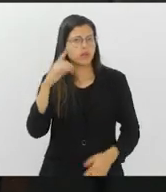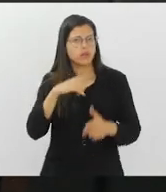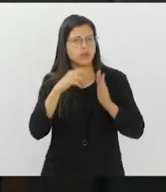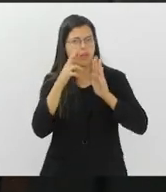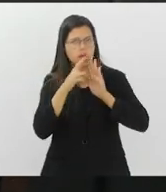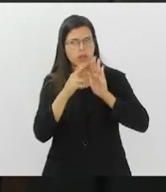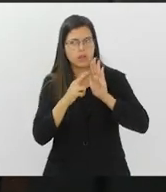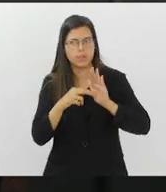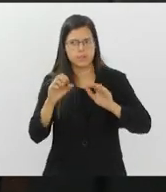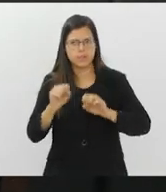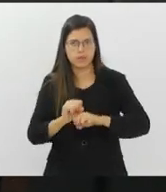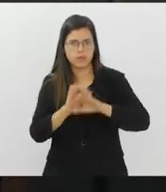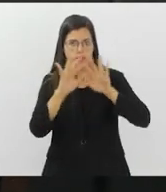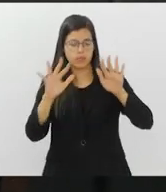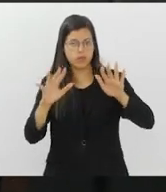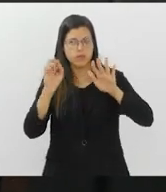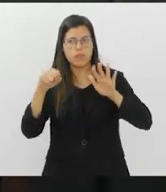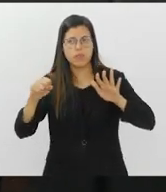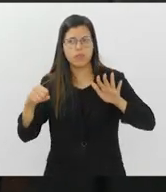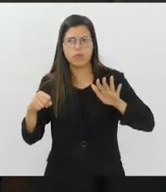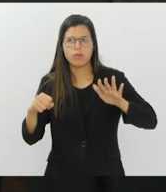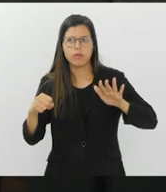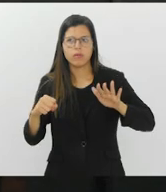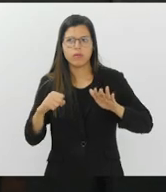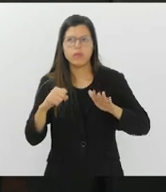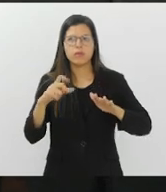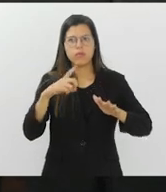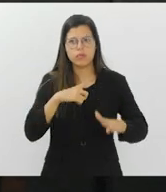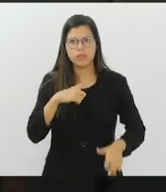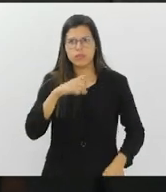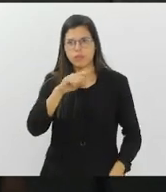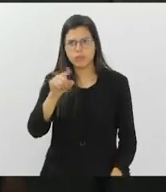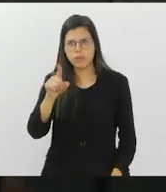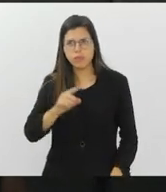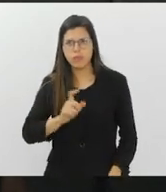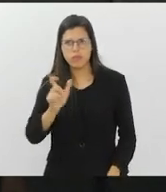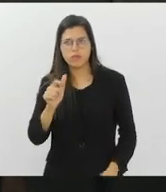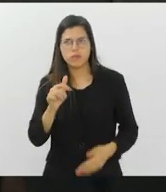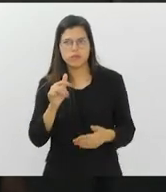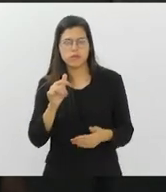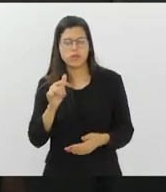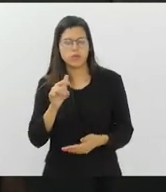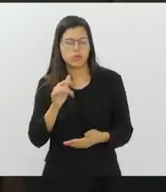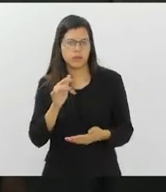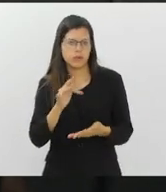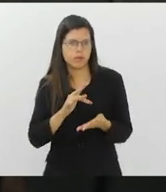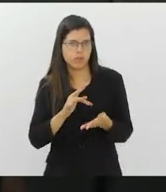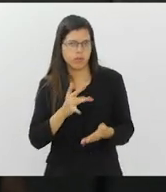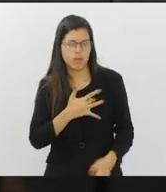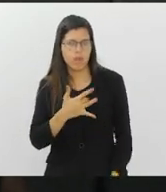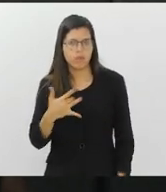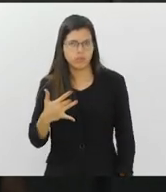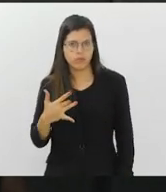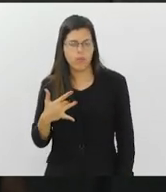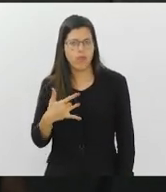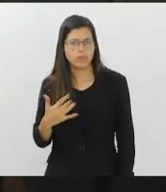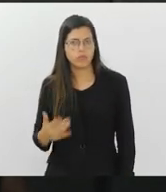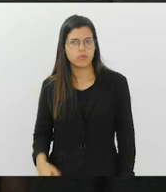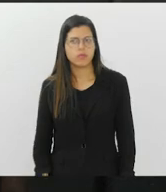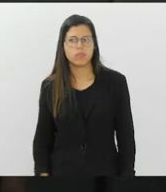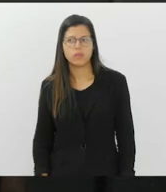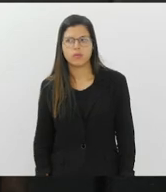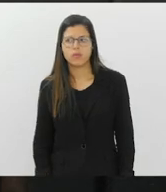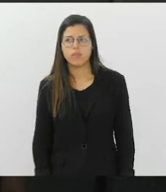sim, para que haja a questão da rescisão do contrato. Ou seja, há previsão na nossa norma,